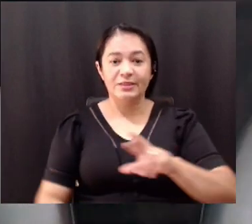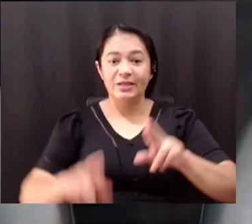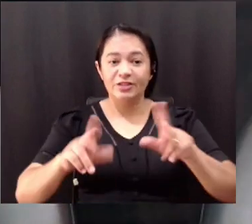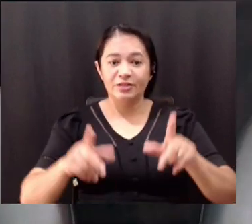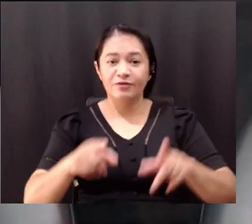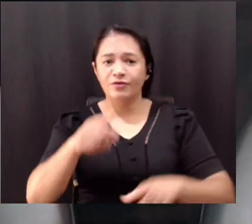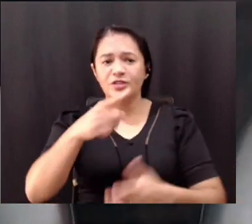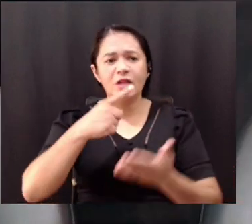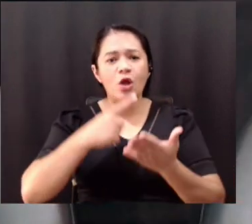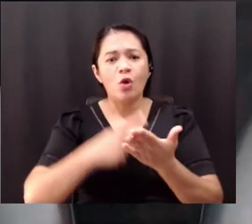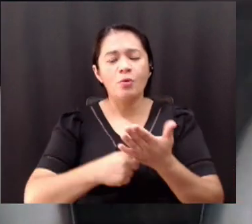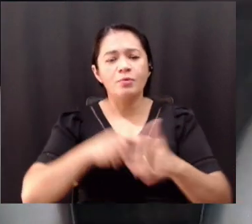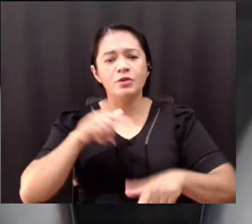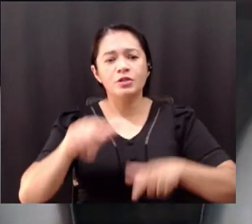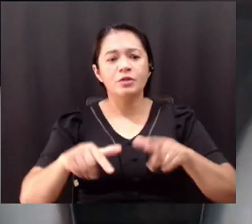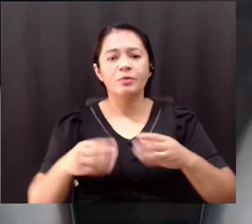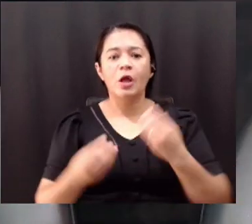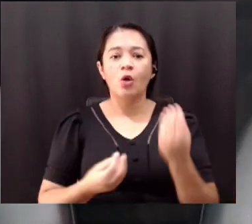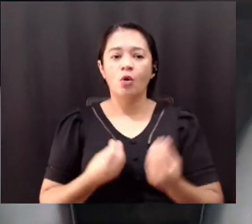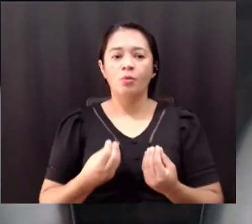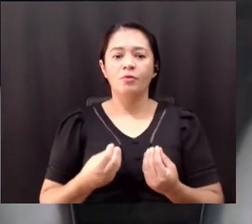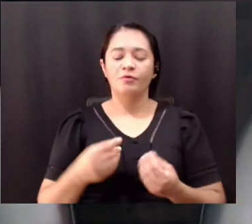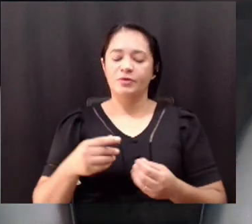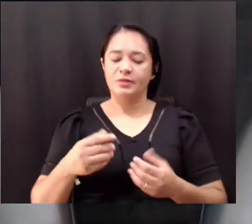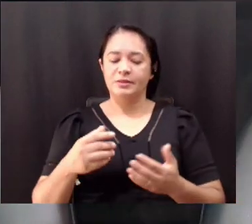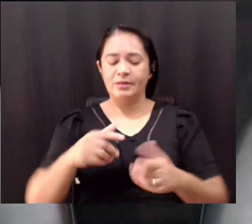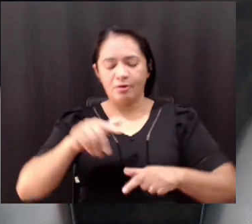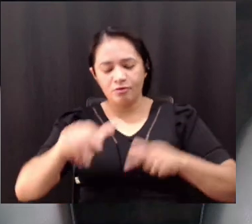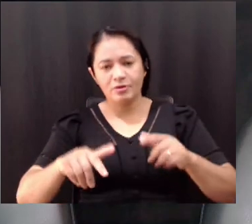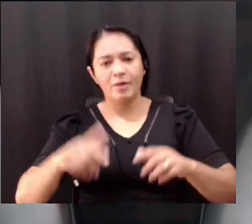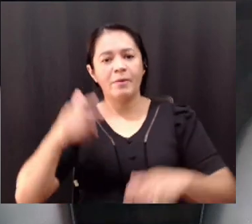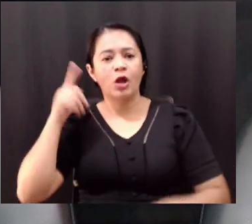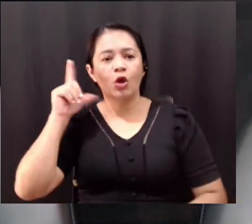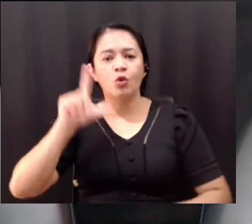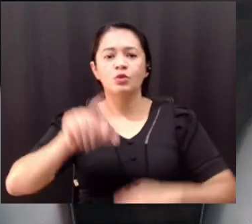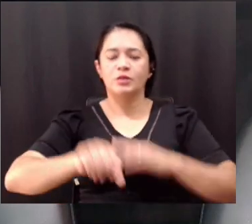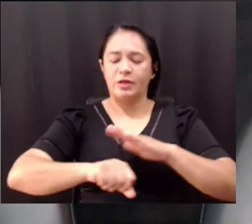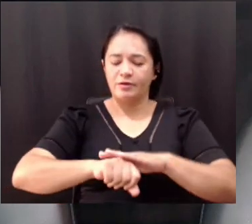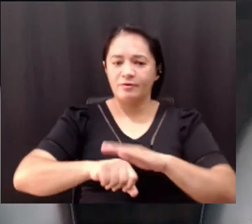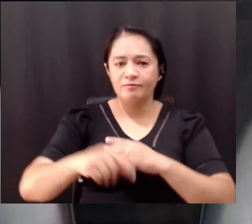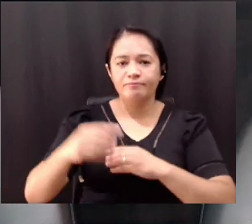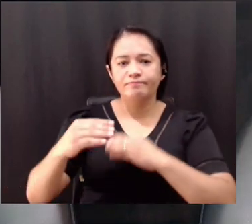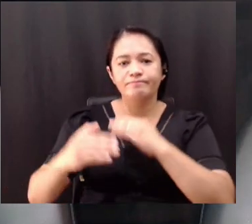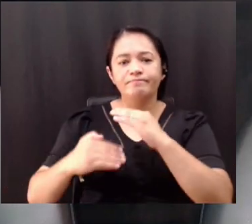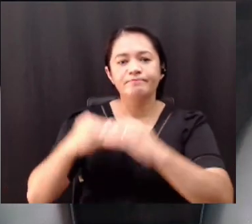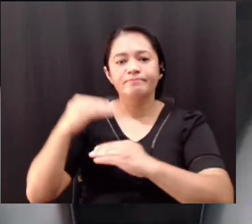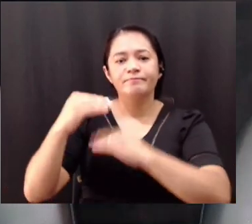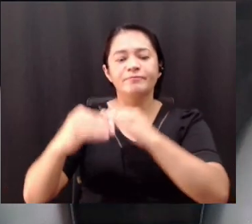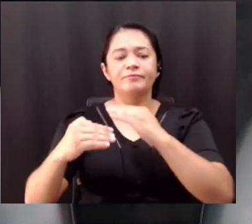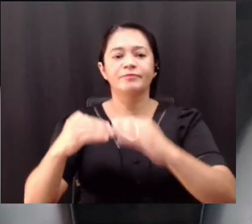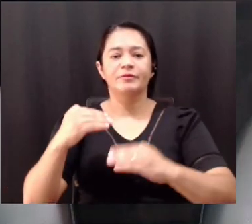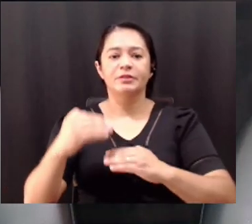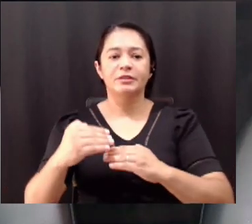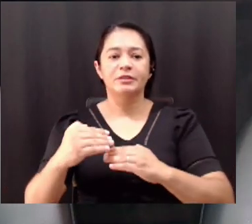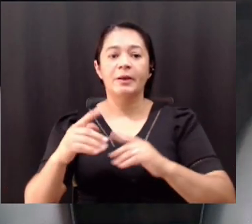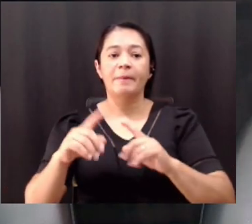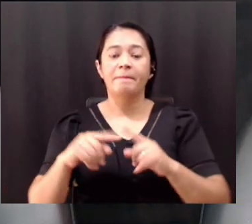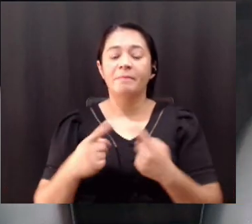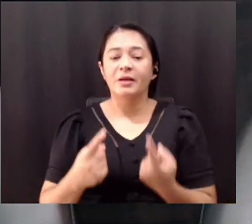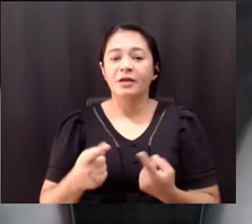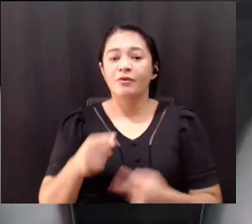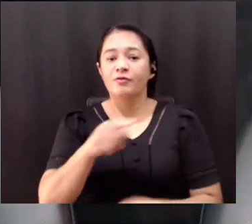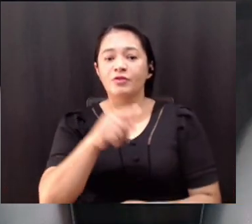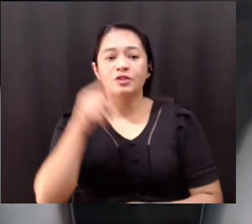você abraça aquela atividade, consegue fazer o desempenho, né, daquilo que precisa nas funções, mas você consegue ter